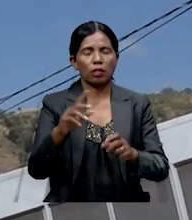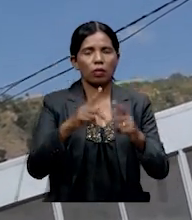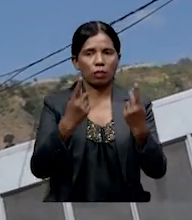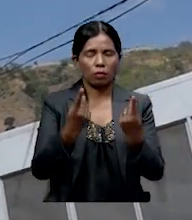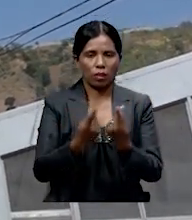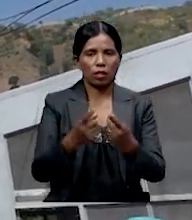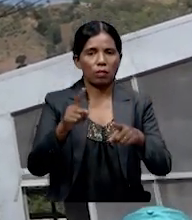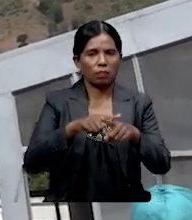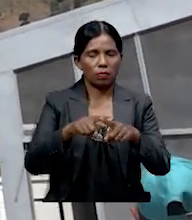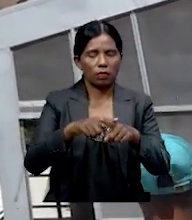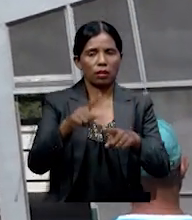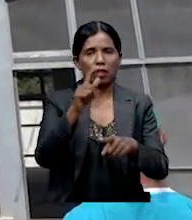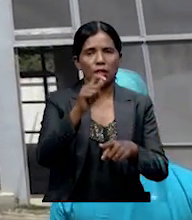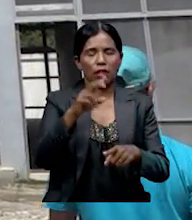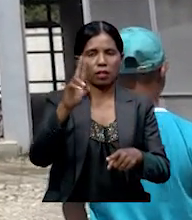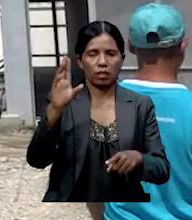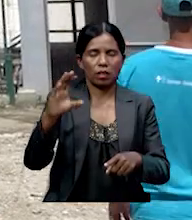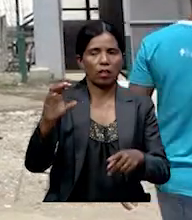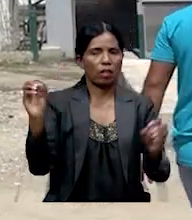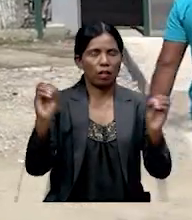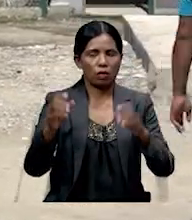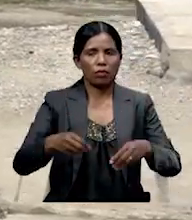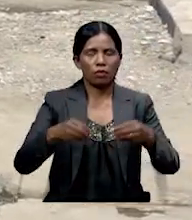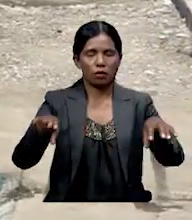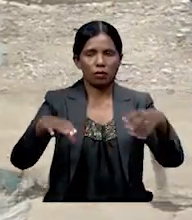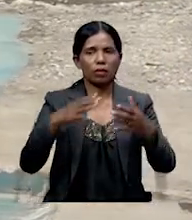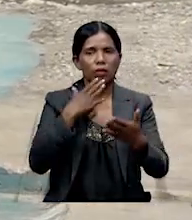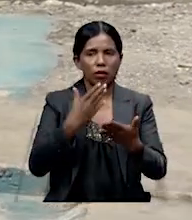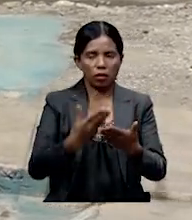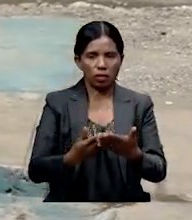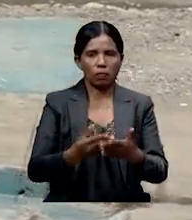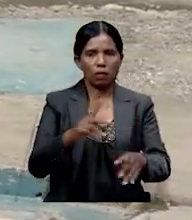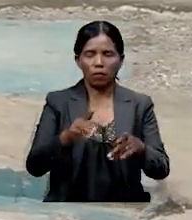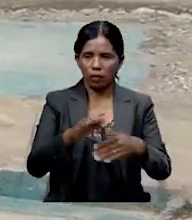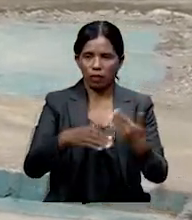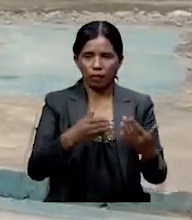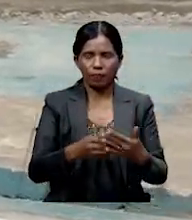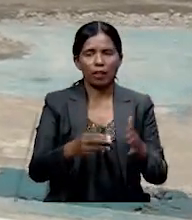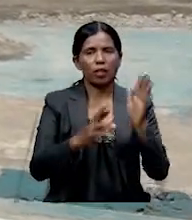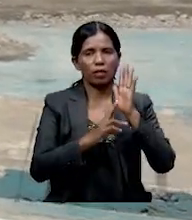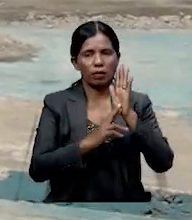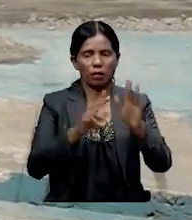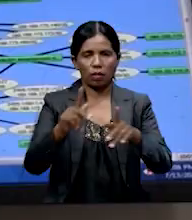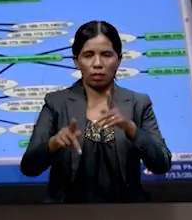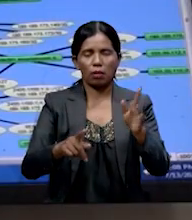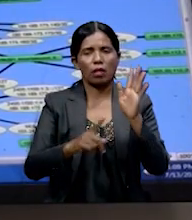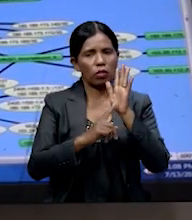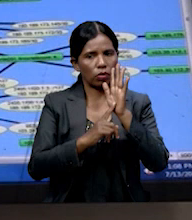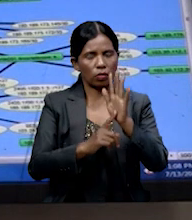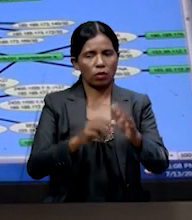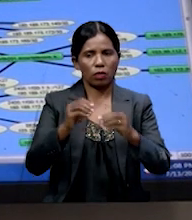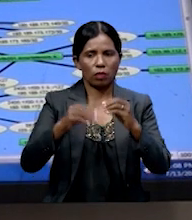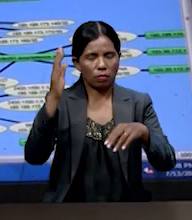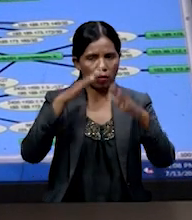corrupção indireta, também fornece serviço de qualidade para o cliente Sira. Representante povo a todo assunto, né?